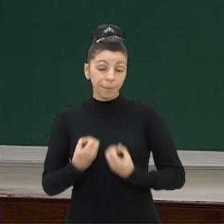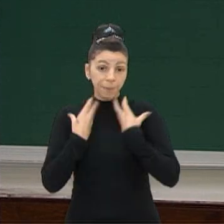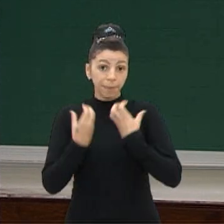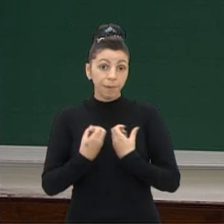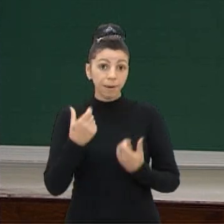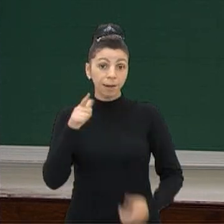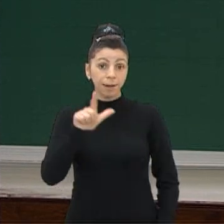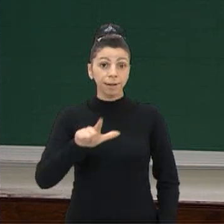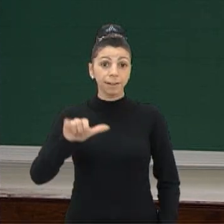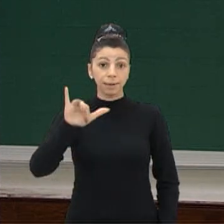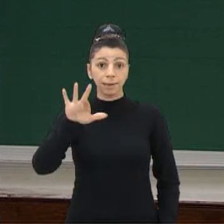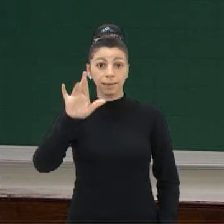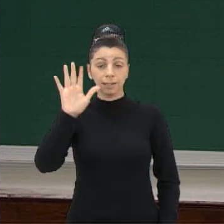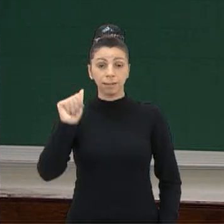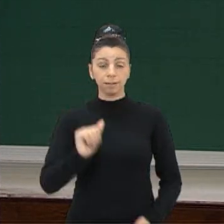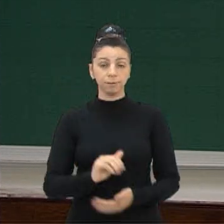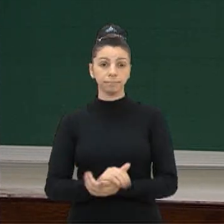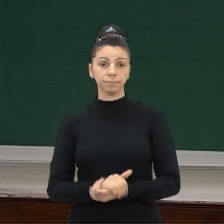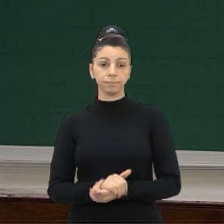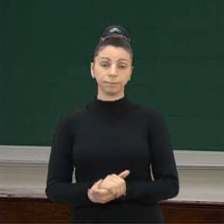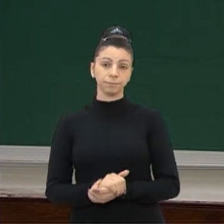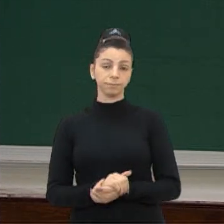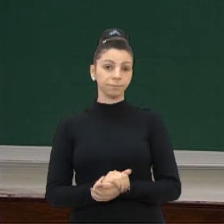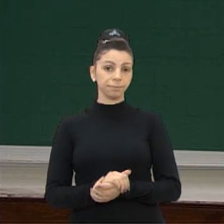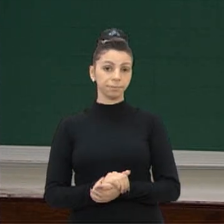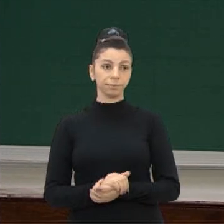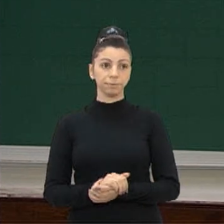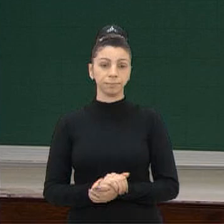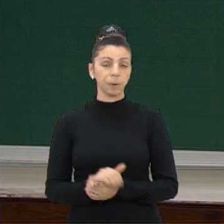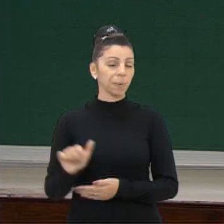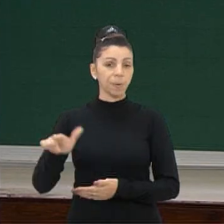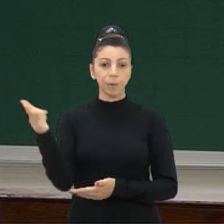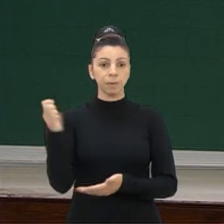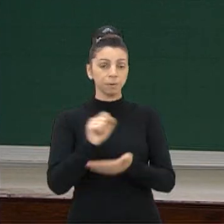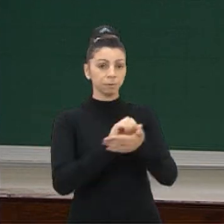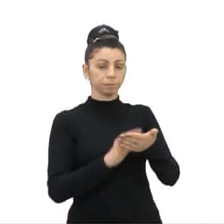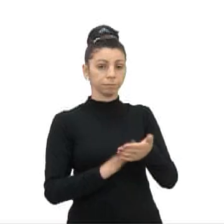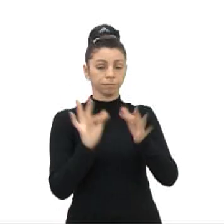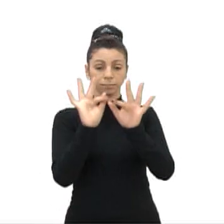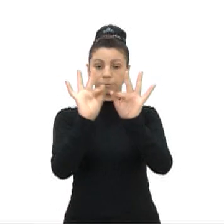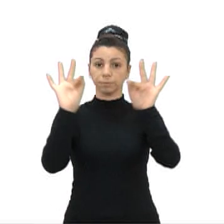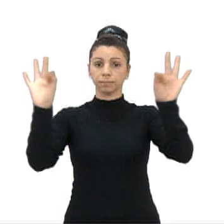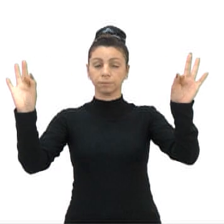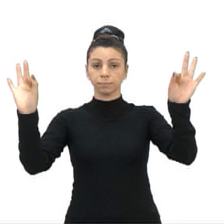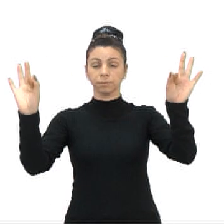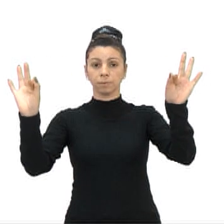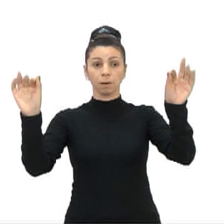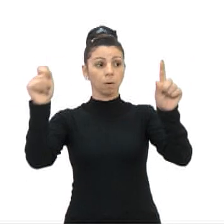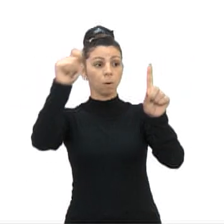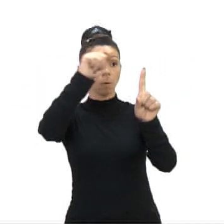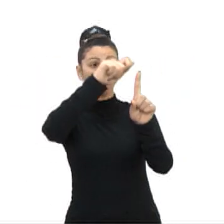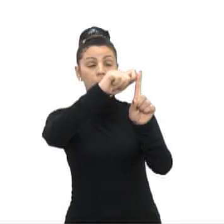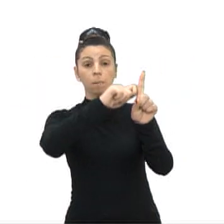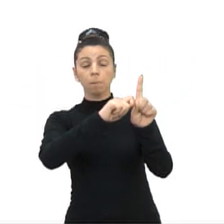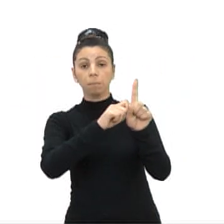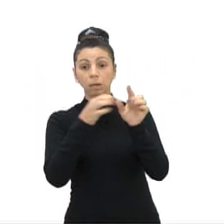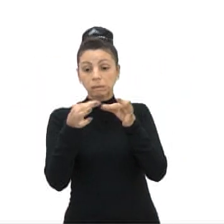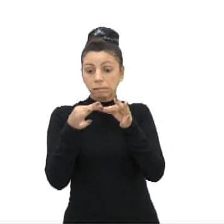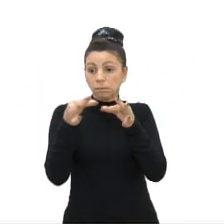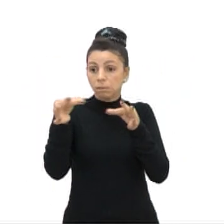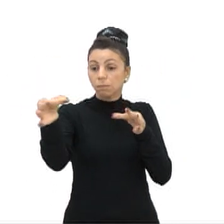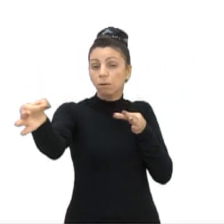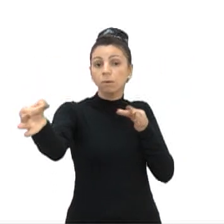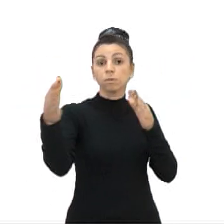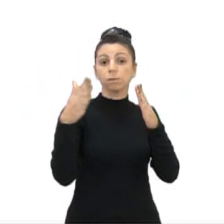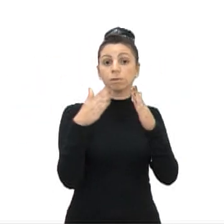crônica lírica. Muito bem. Agora, mais uma questão. Vejam lá a frase. Faz um mês que a senhora está longe de